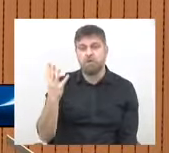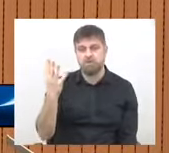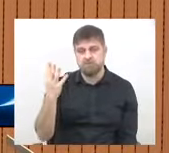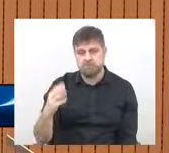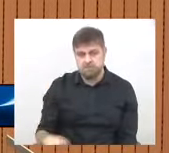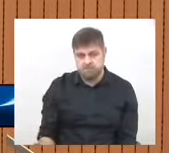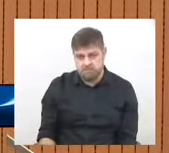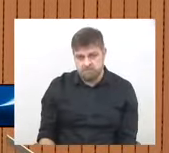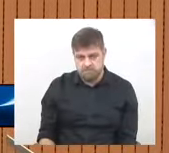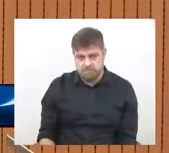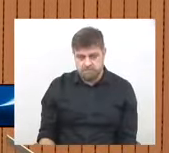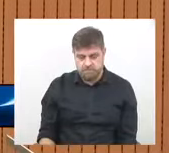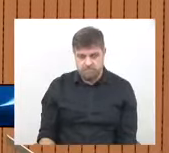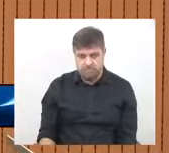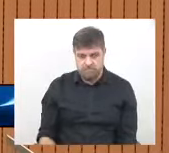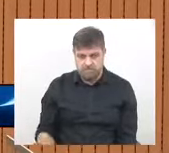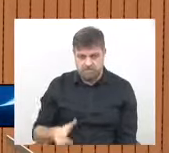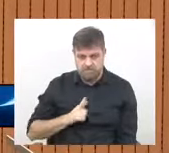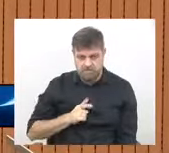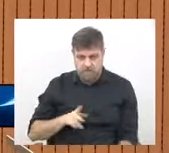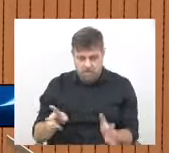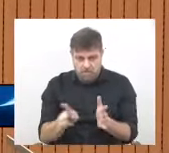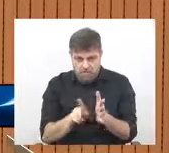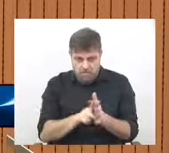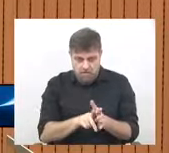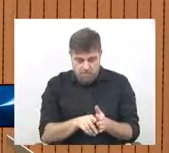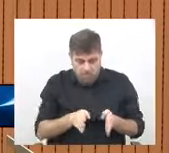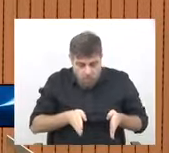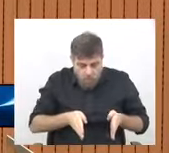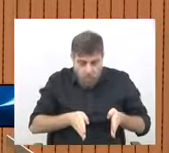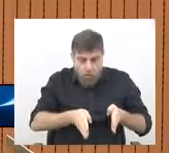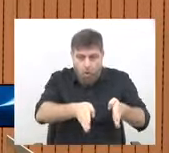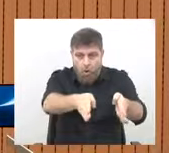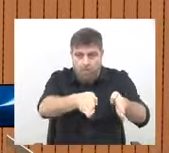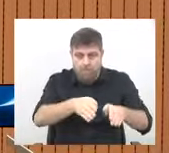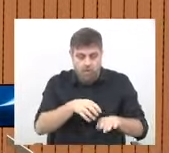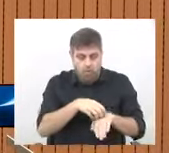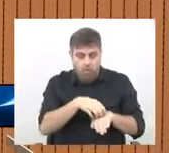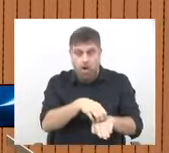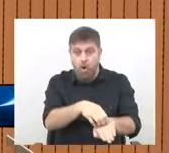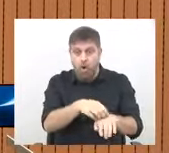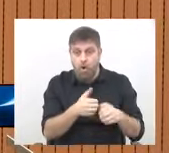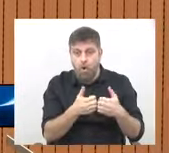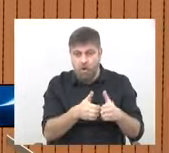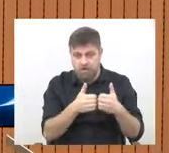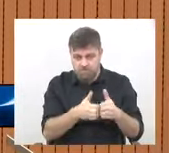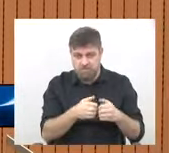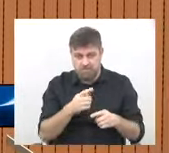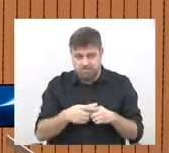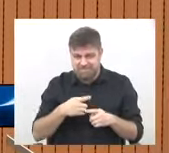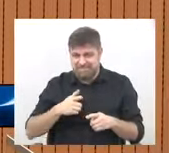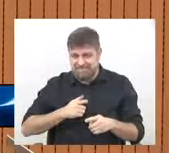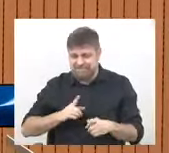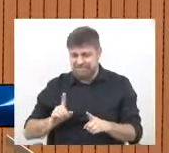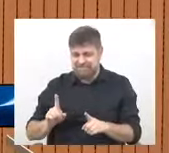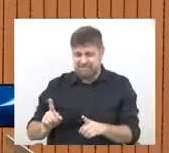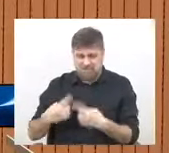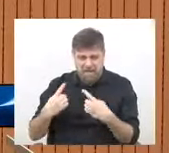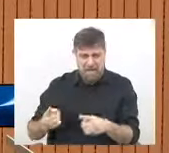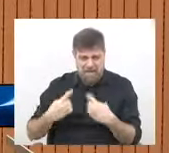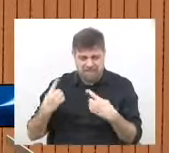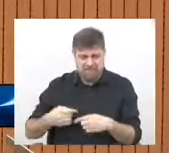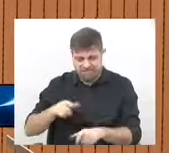esses trechos com exclusividade para os ônibus. E é uma grande reclamação recorrente